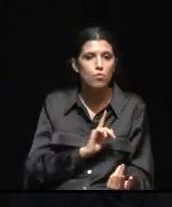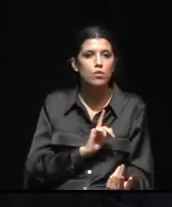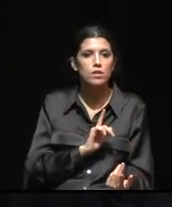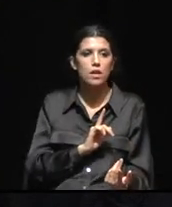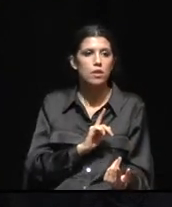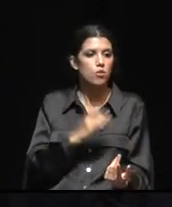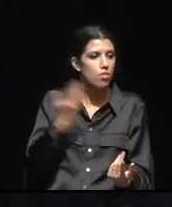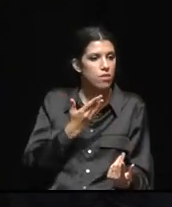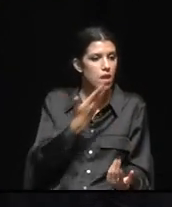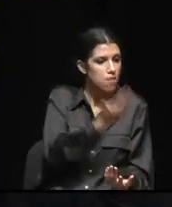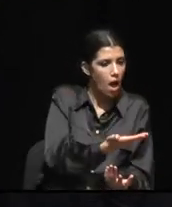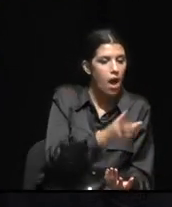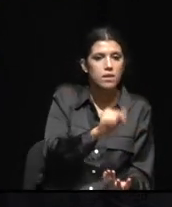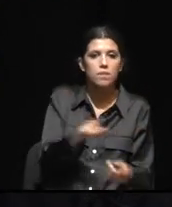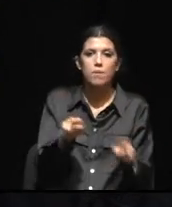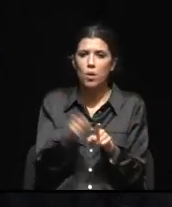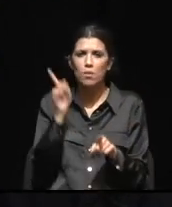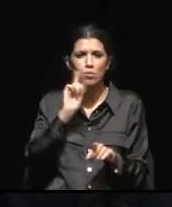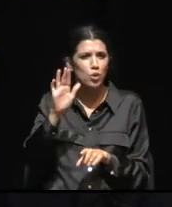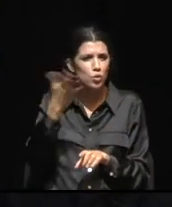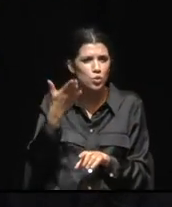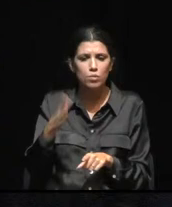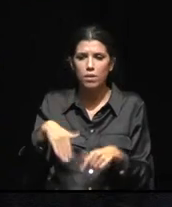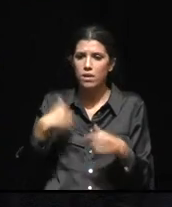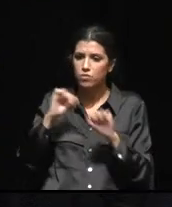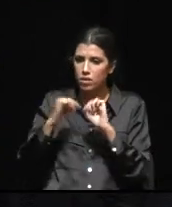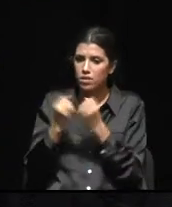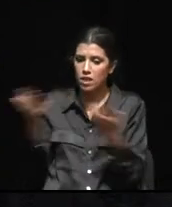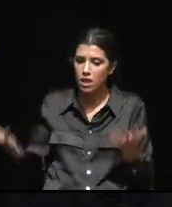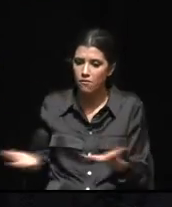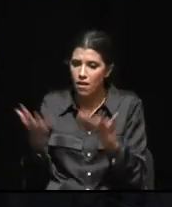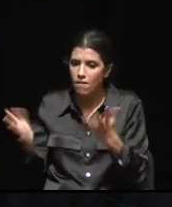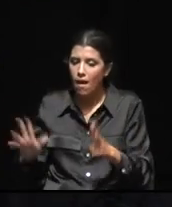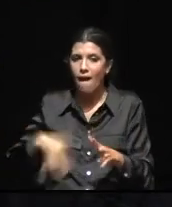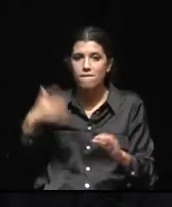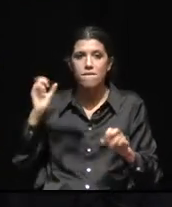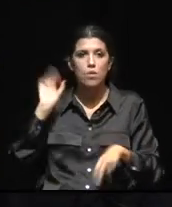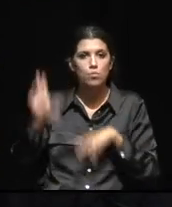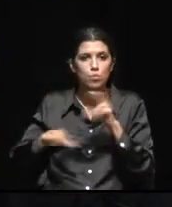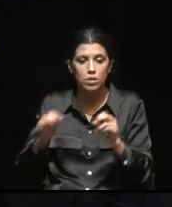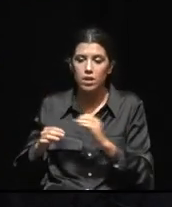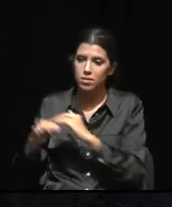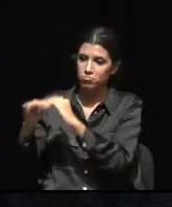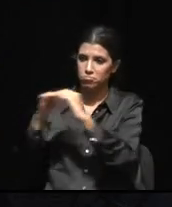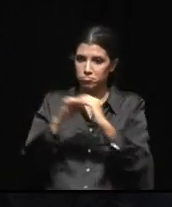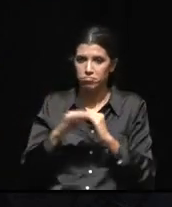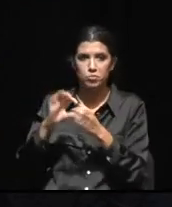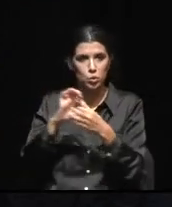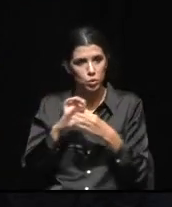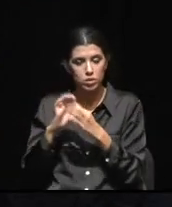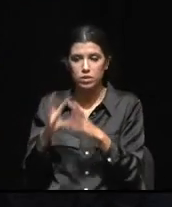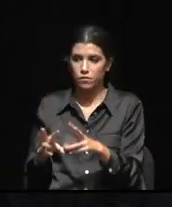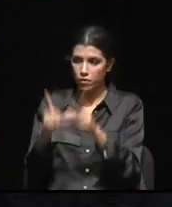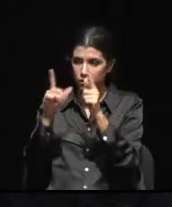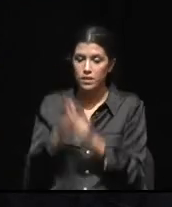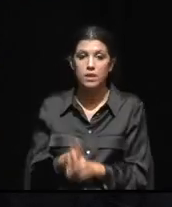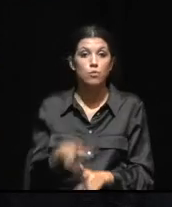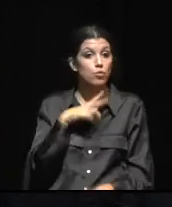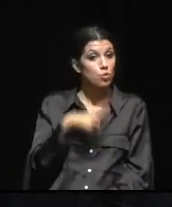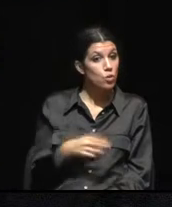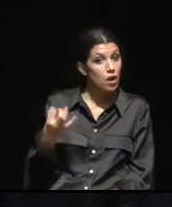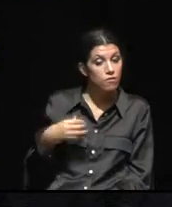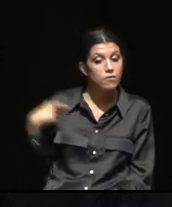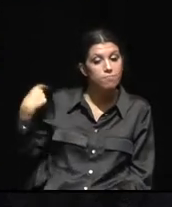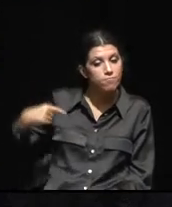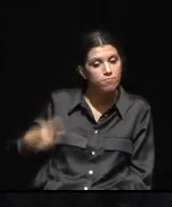além de um direito é um fator determinante para que as sociedades se tornem mais modernas e mais coesas e desenvolvidas Portugal tem